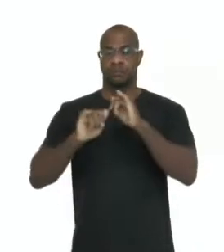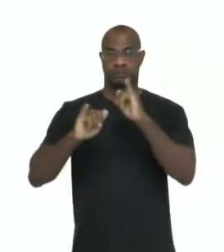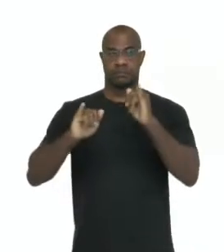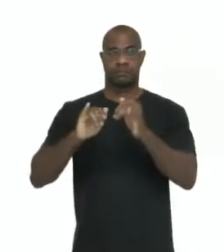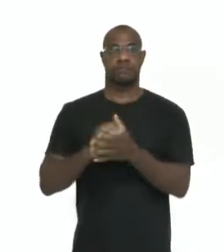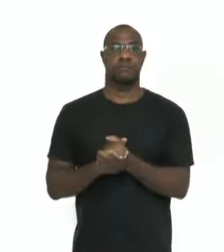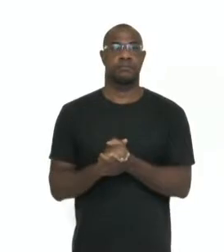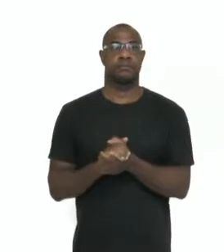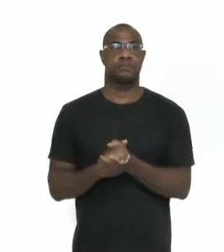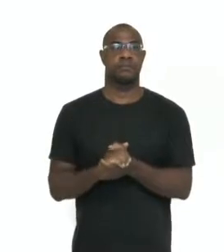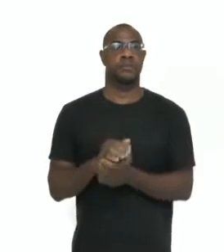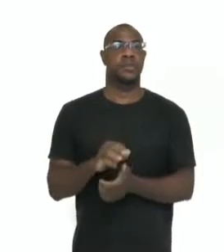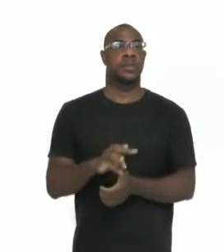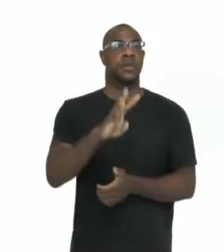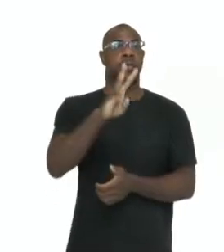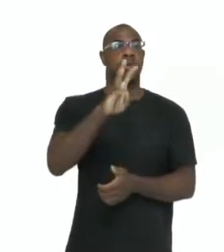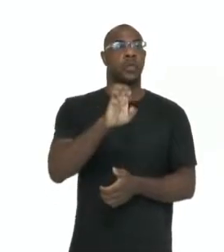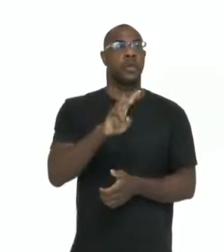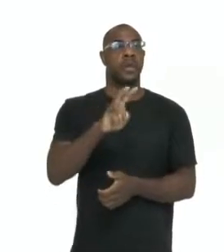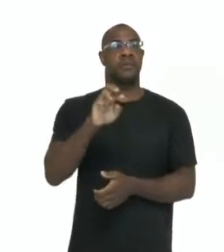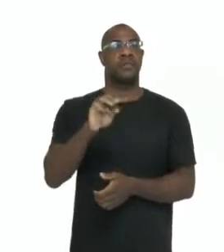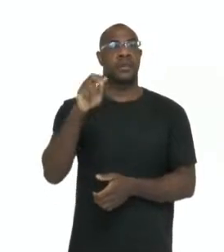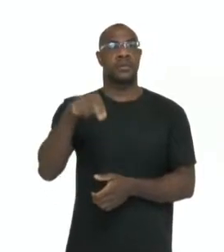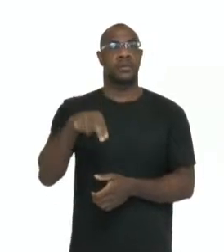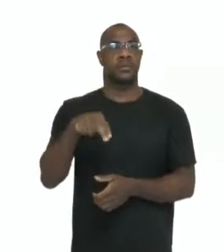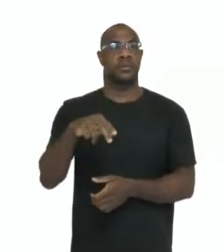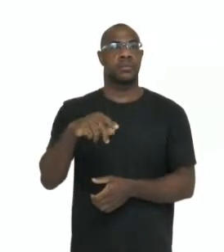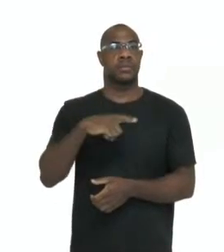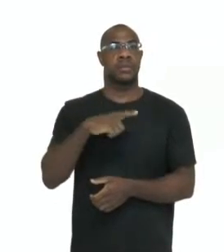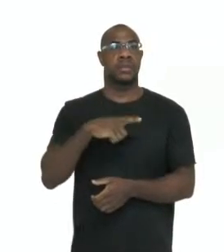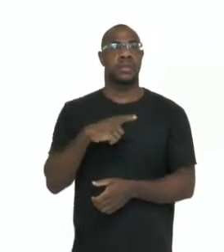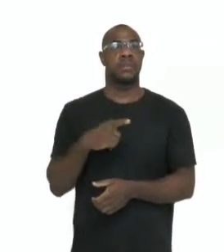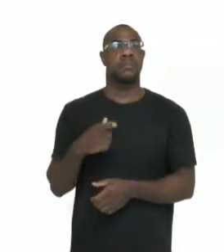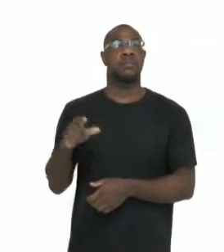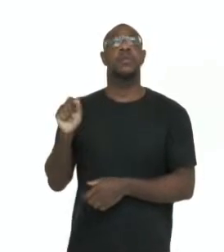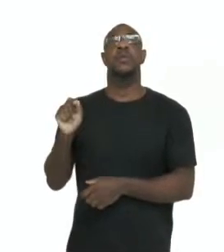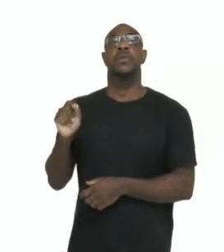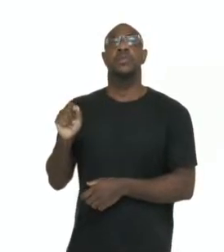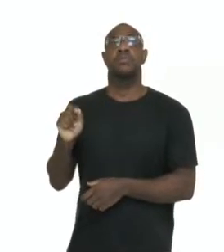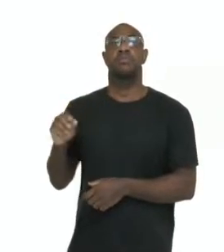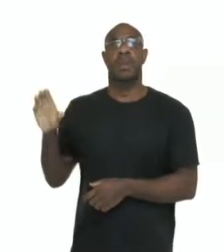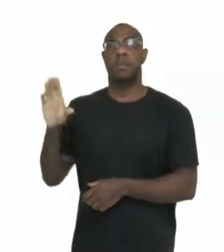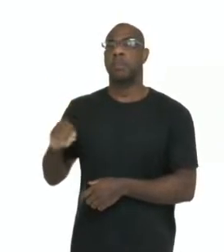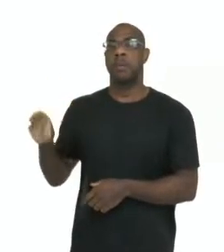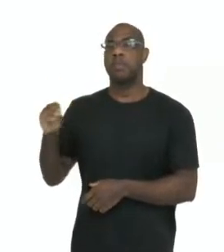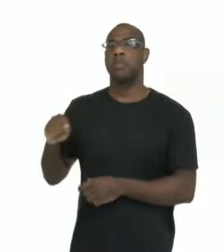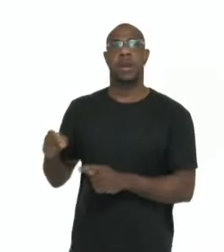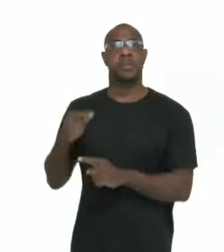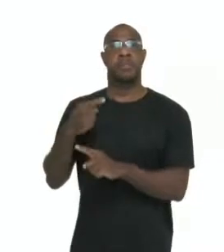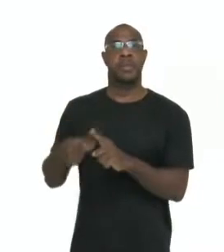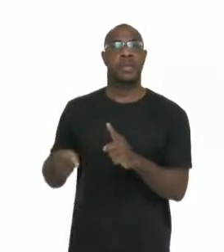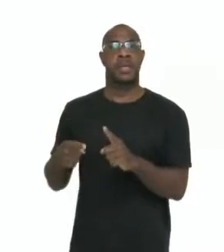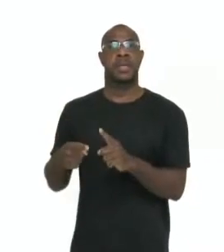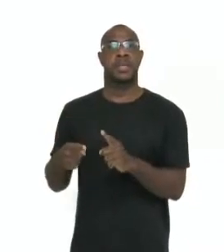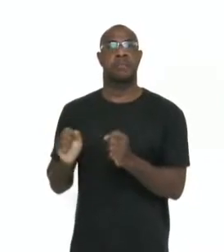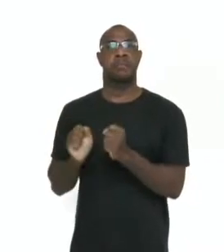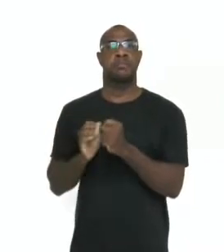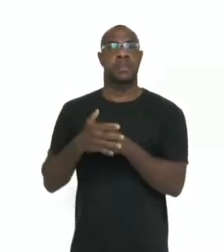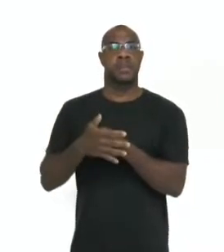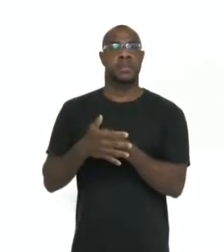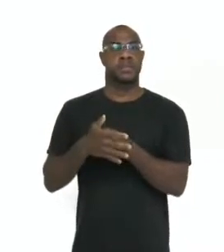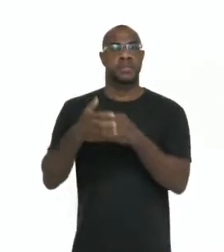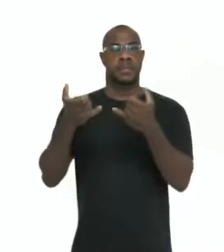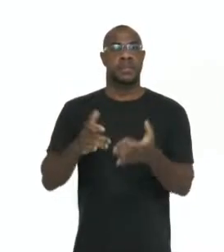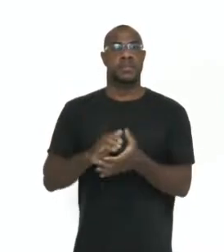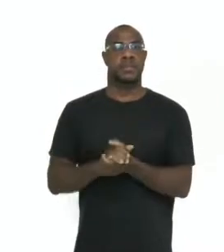O Everton tem fala cortada ao citar pandemia. Não sei quem convidou tanta gente. Redação